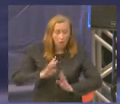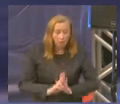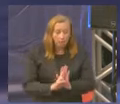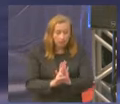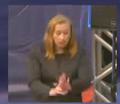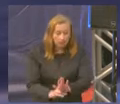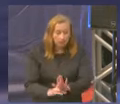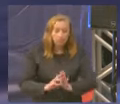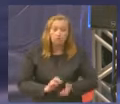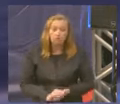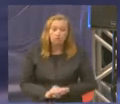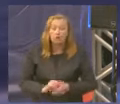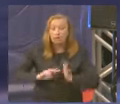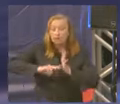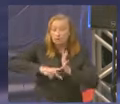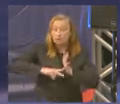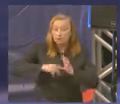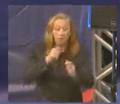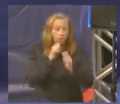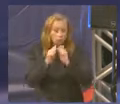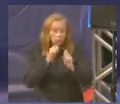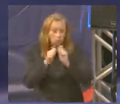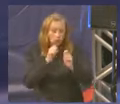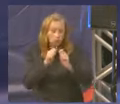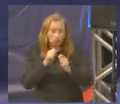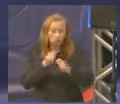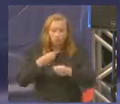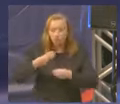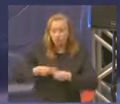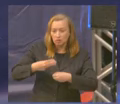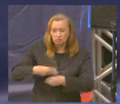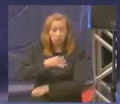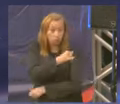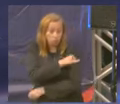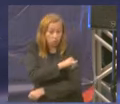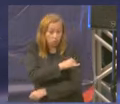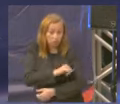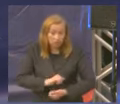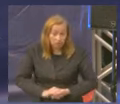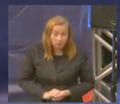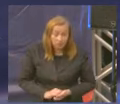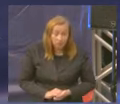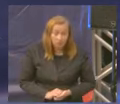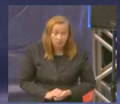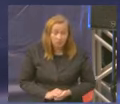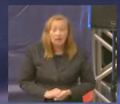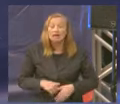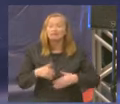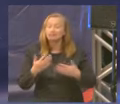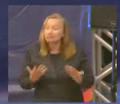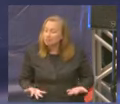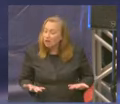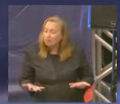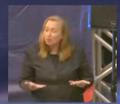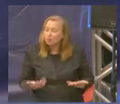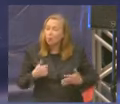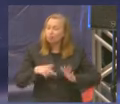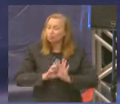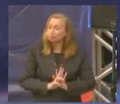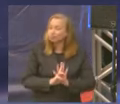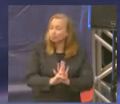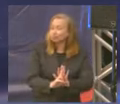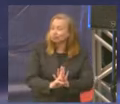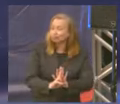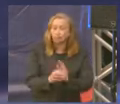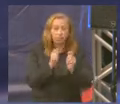representando o Sindicato dos Jornalistas do município do Rio de Janeiro. Então, eu estou representando